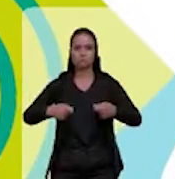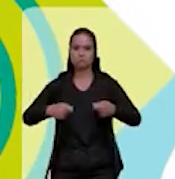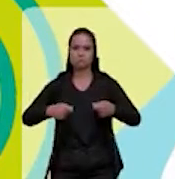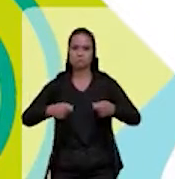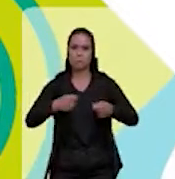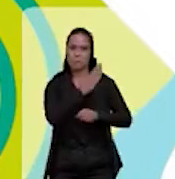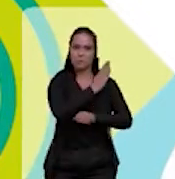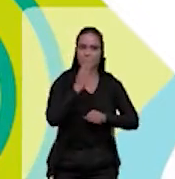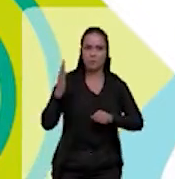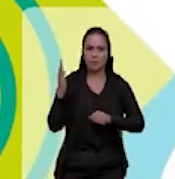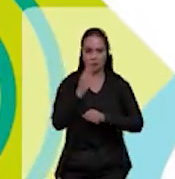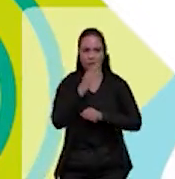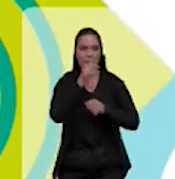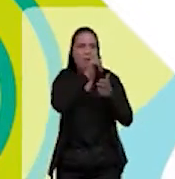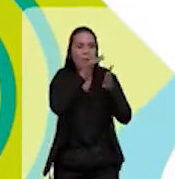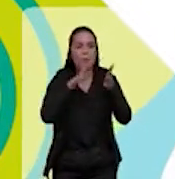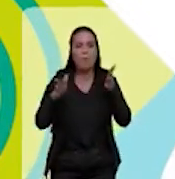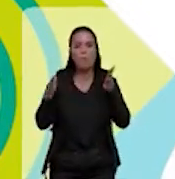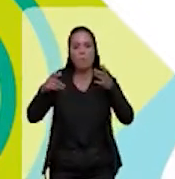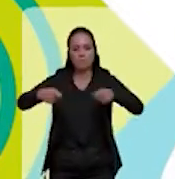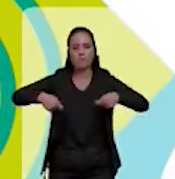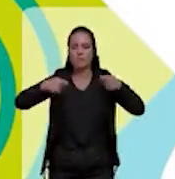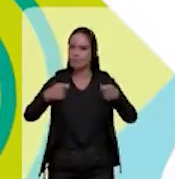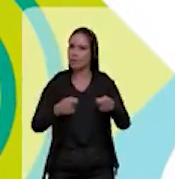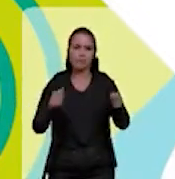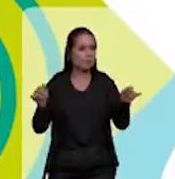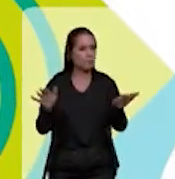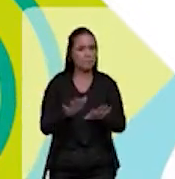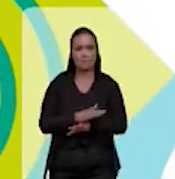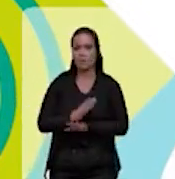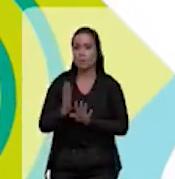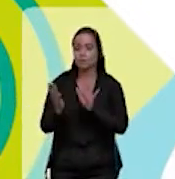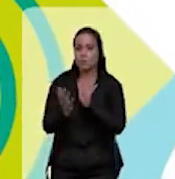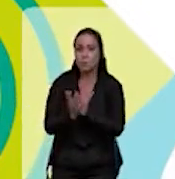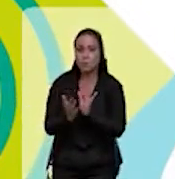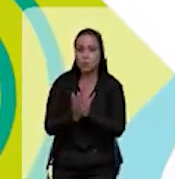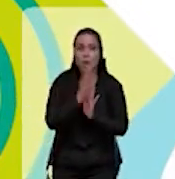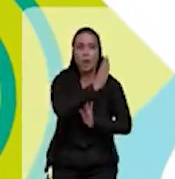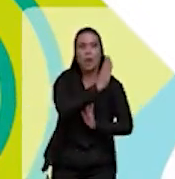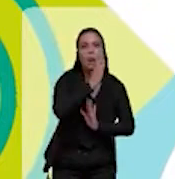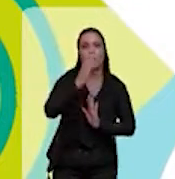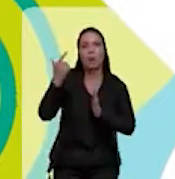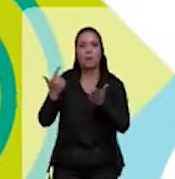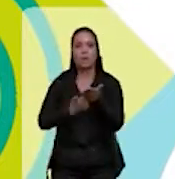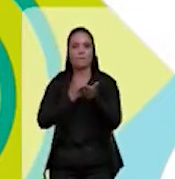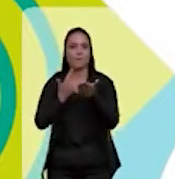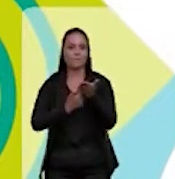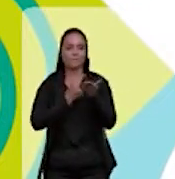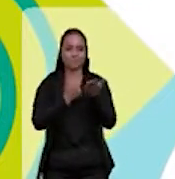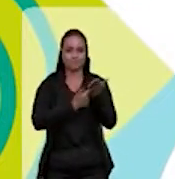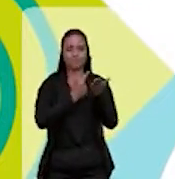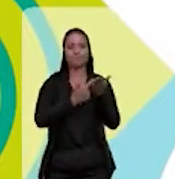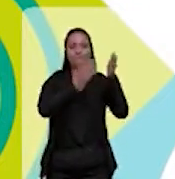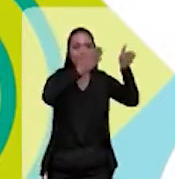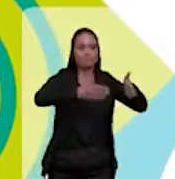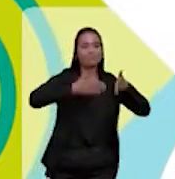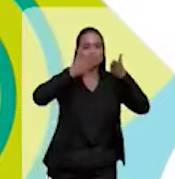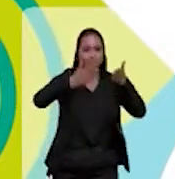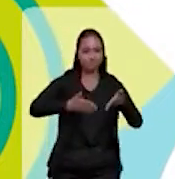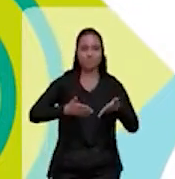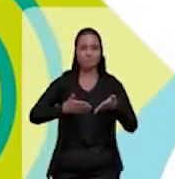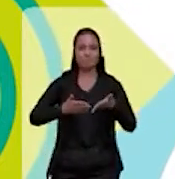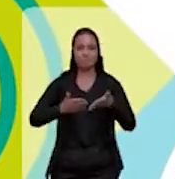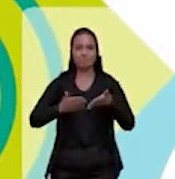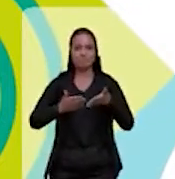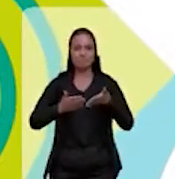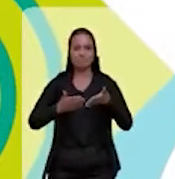um Novo Rio a cada Navegar não está pronta quando apenas se juntam os livros nas estantes a biblioteca é um destino